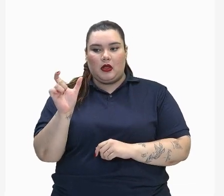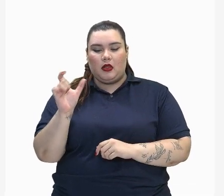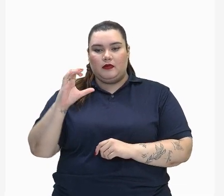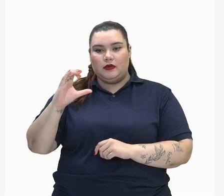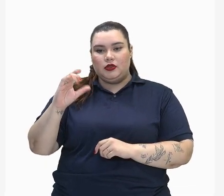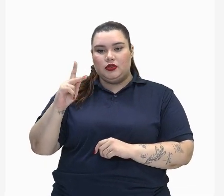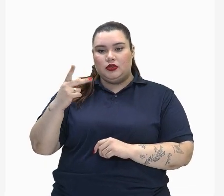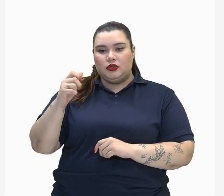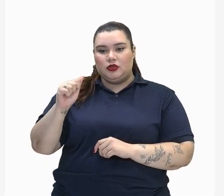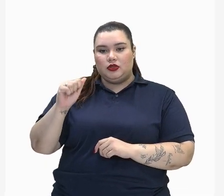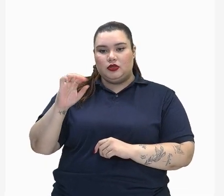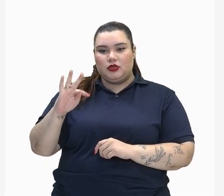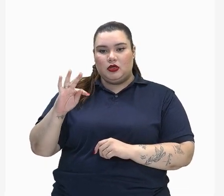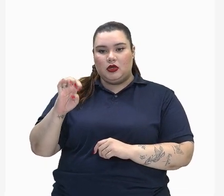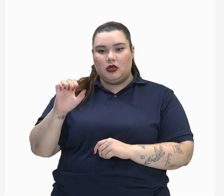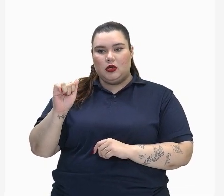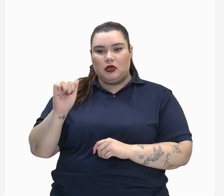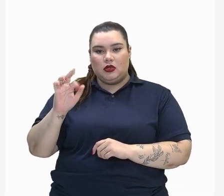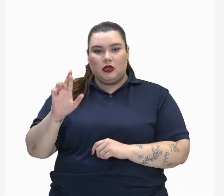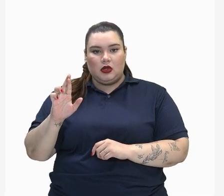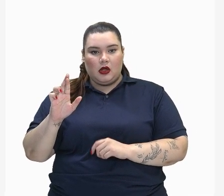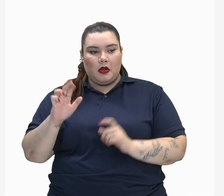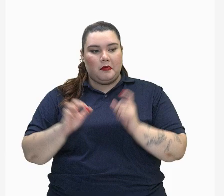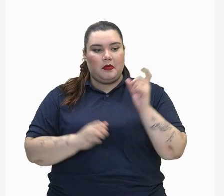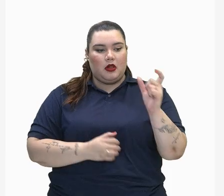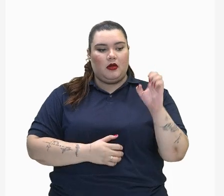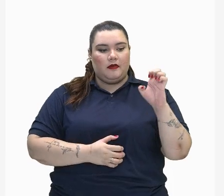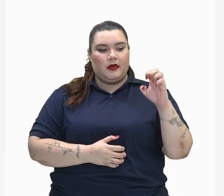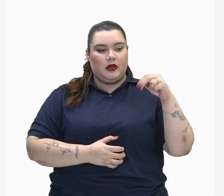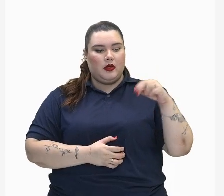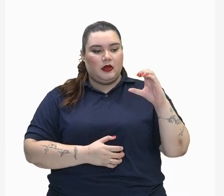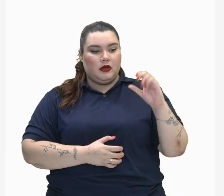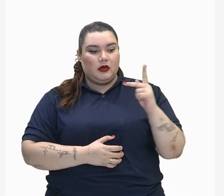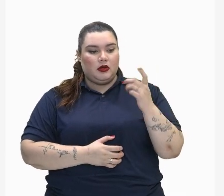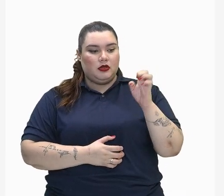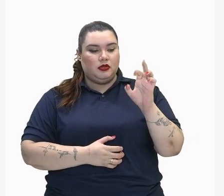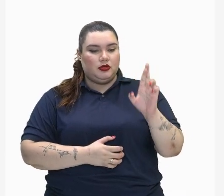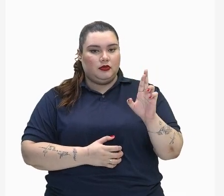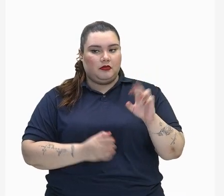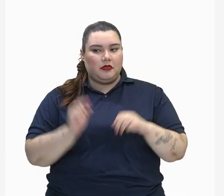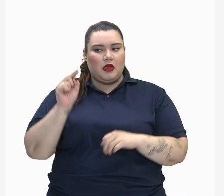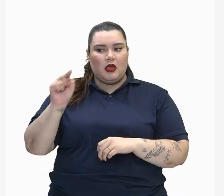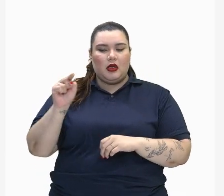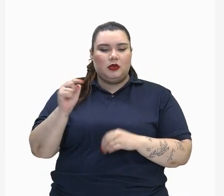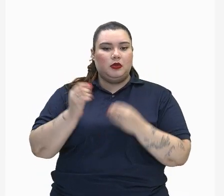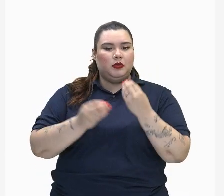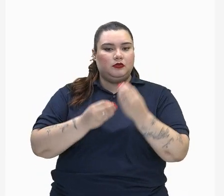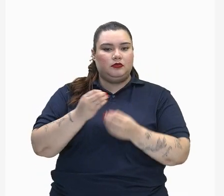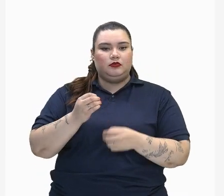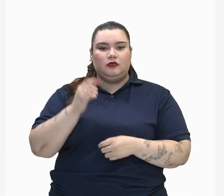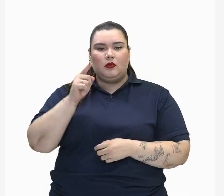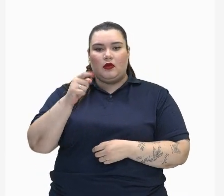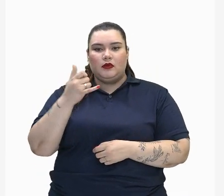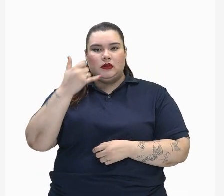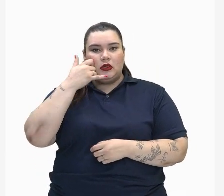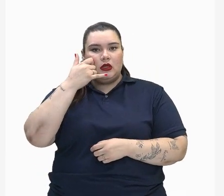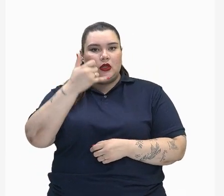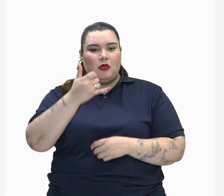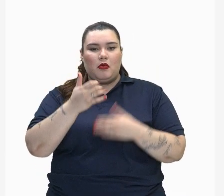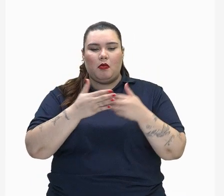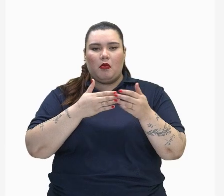entre chatear e encher. Chatear é assim. Você telefona